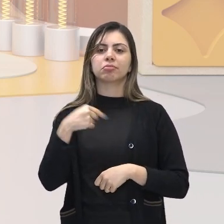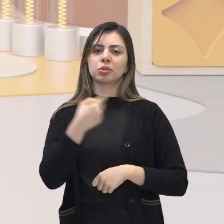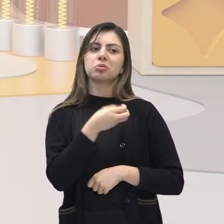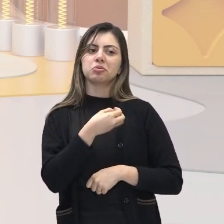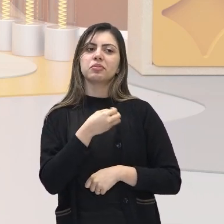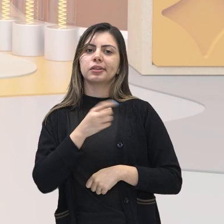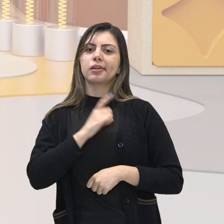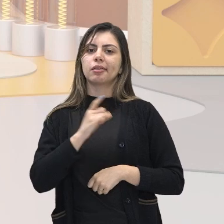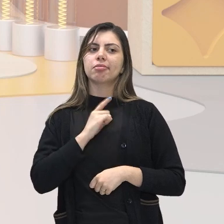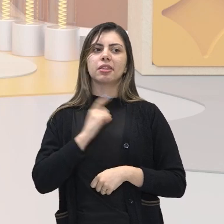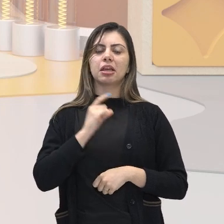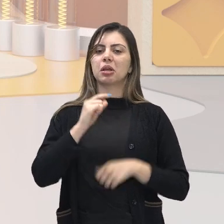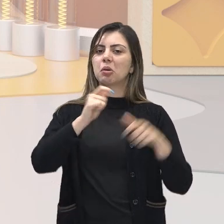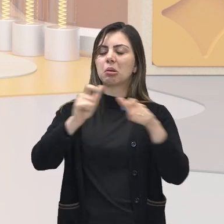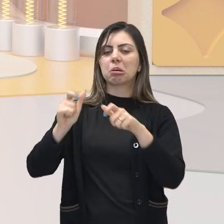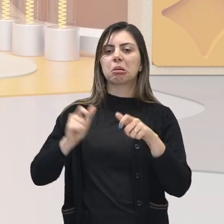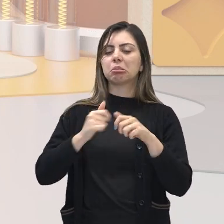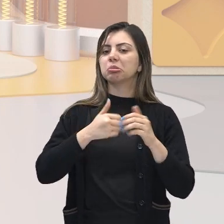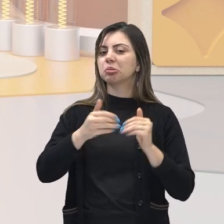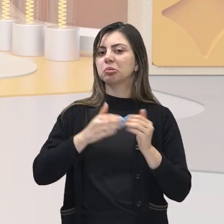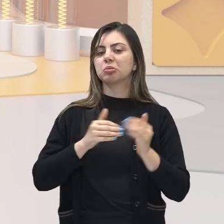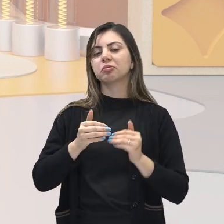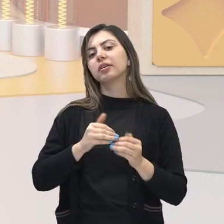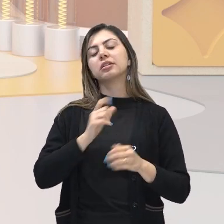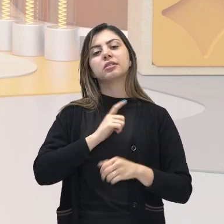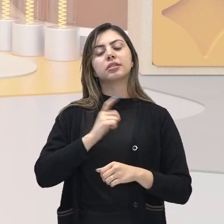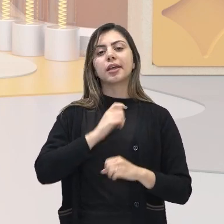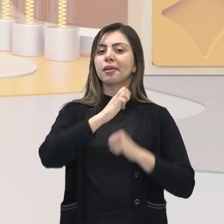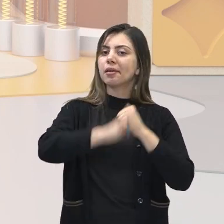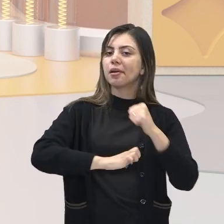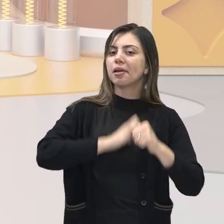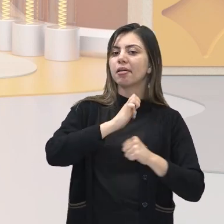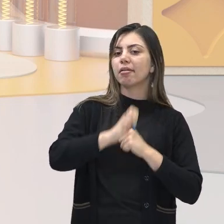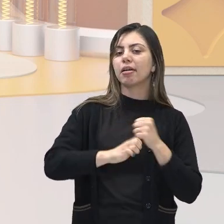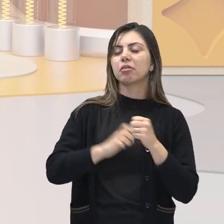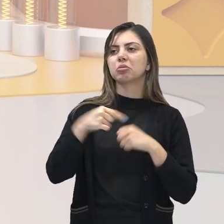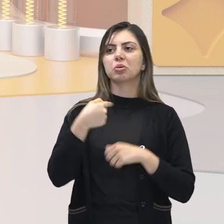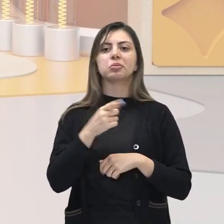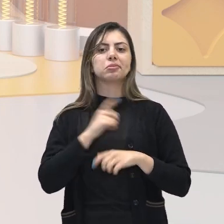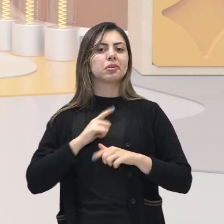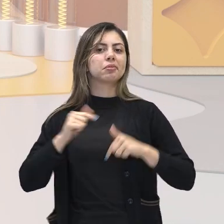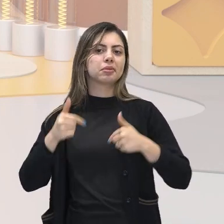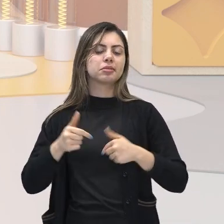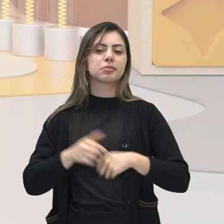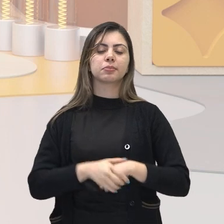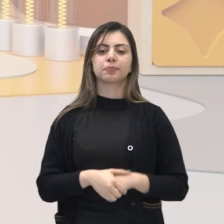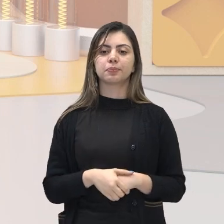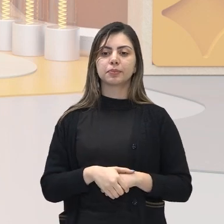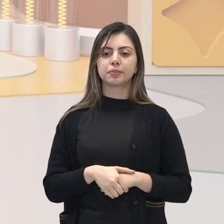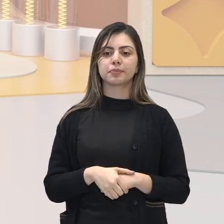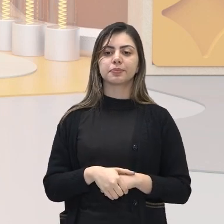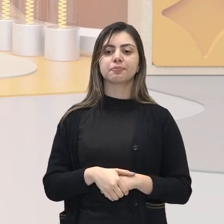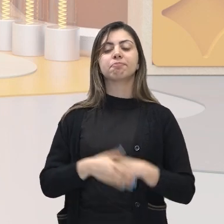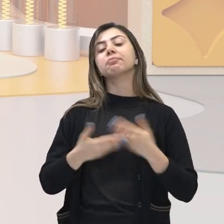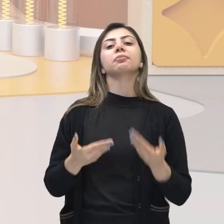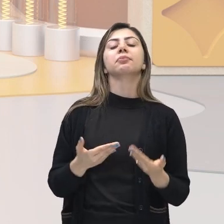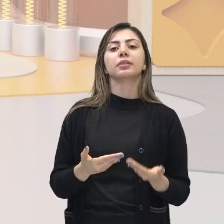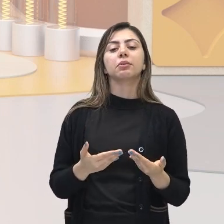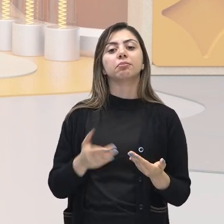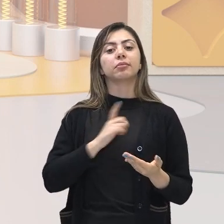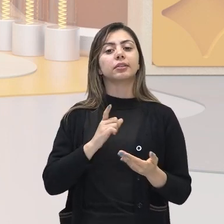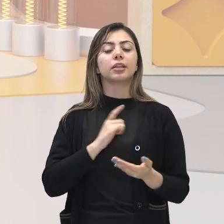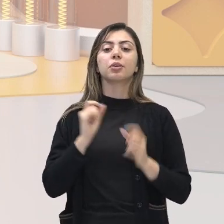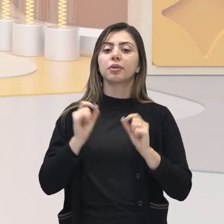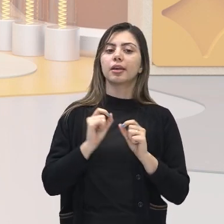que nós sentimos durante a nossa vida, durante todas as atividades que nós fazemos. Mas, além